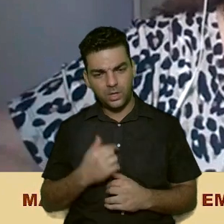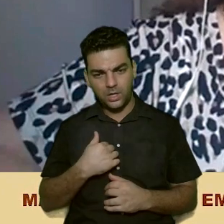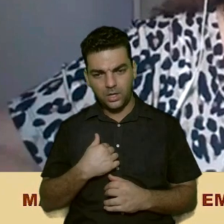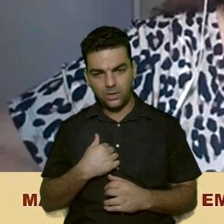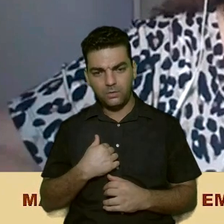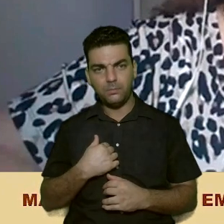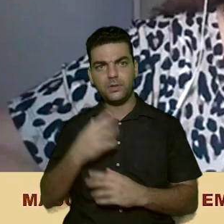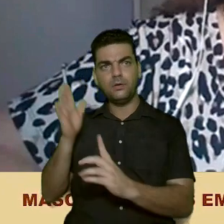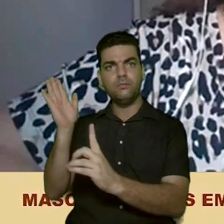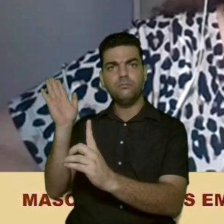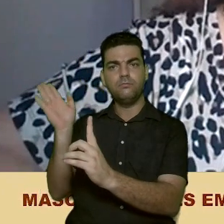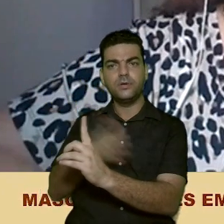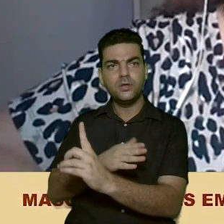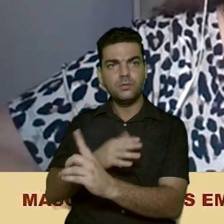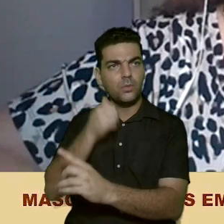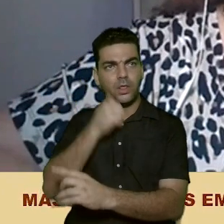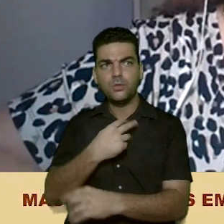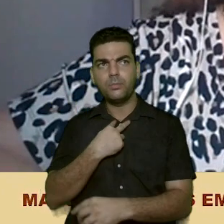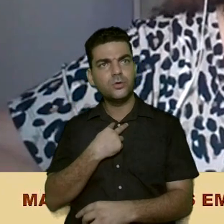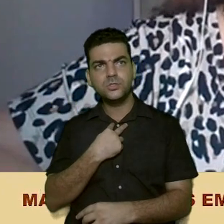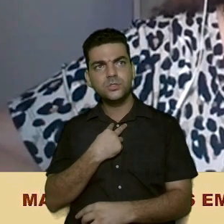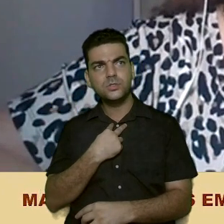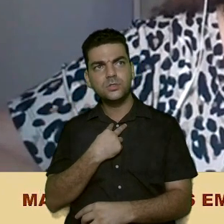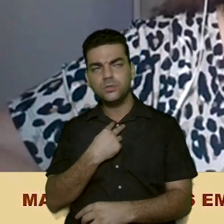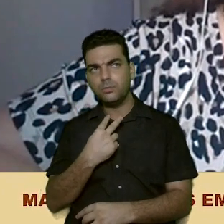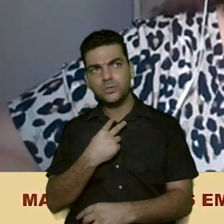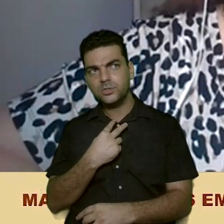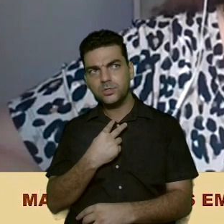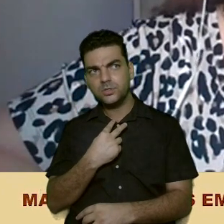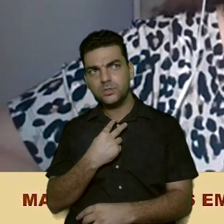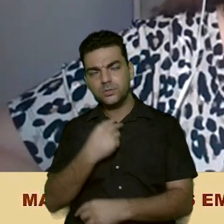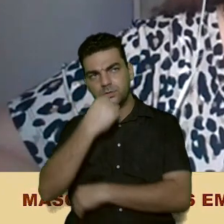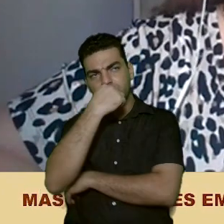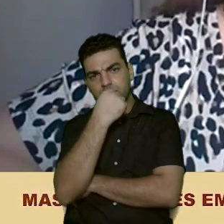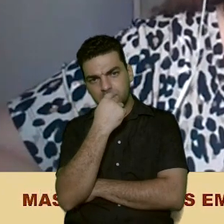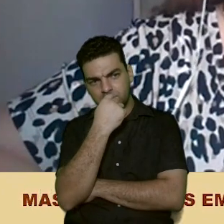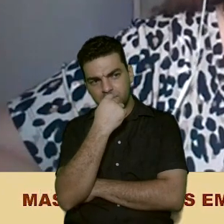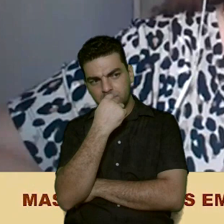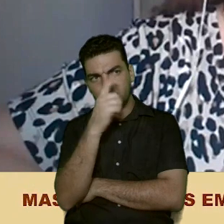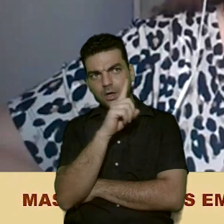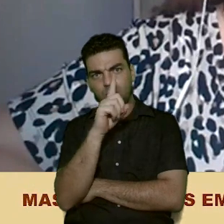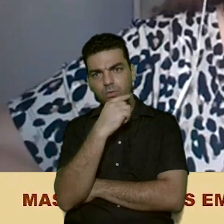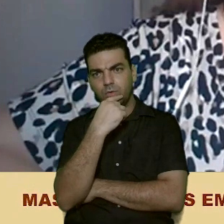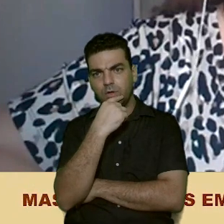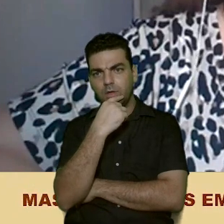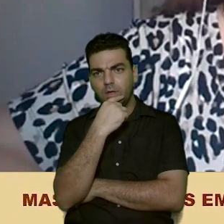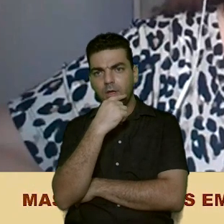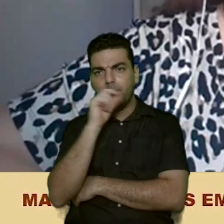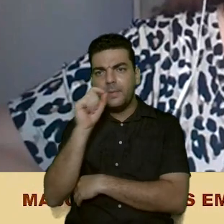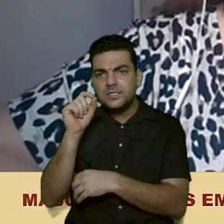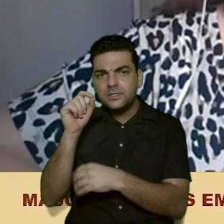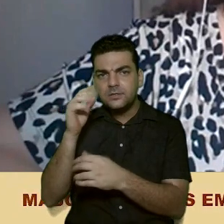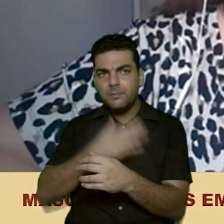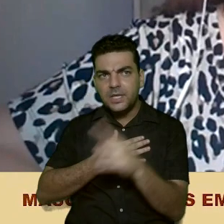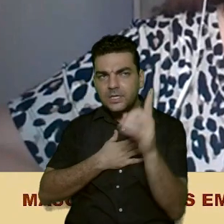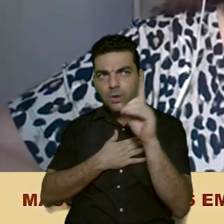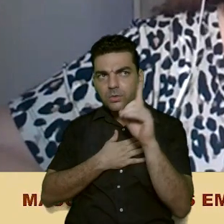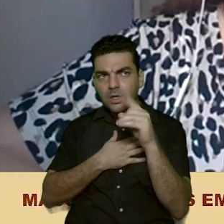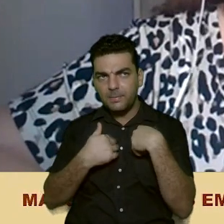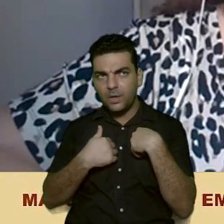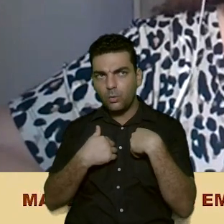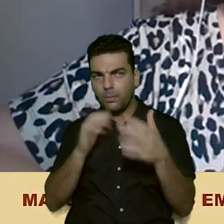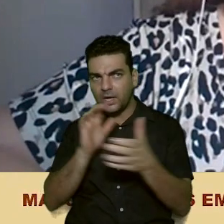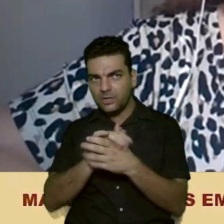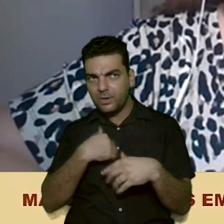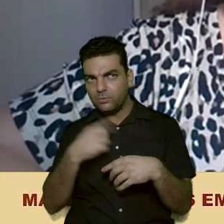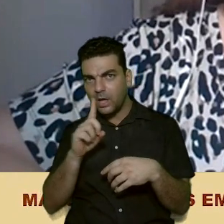posso bater na mulher, né, nas mulheres eu não posso bater. E a pessoa falou, não pode. Ele falou, não, mas eu não posso bater nem na minha, né? Não posso